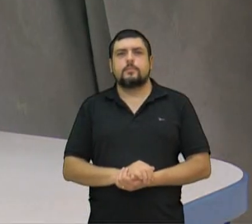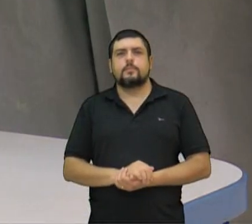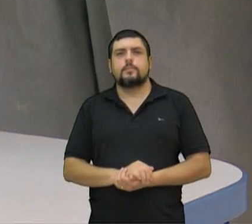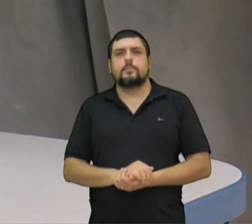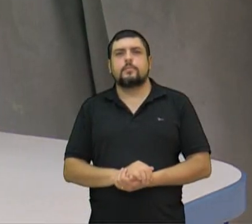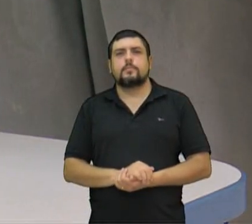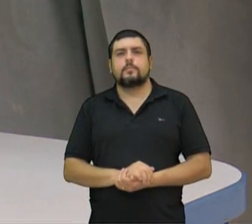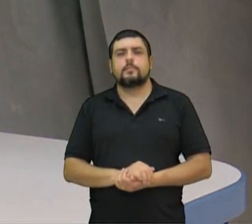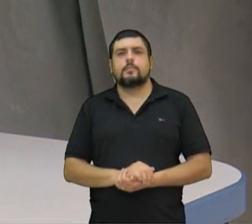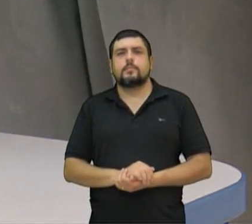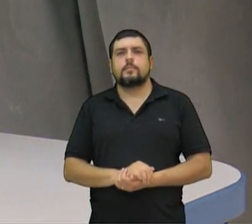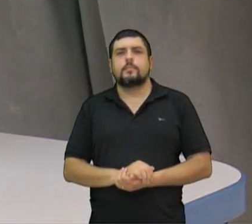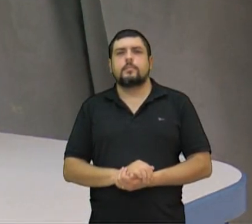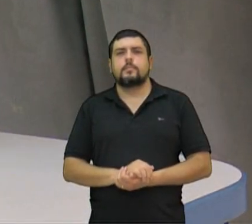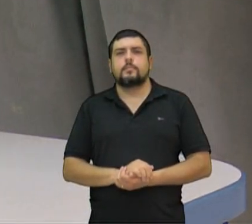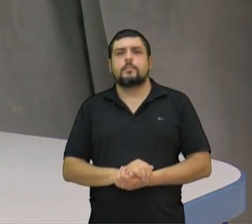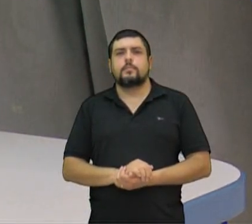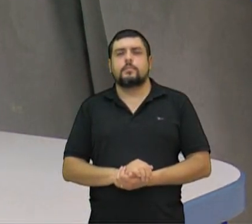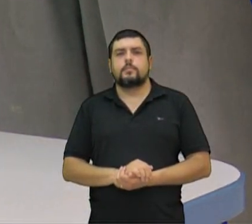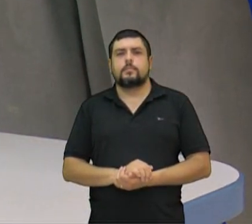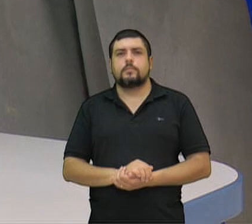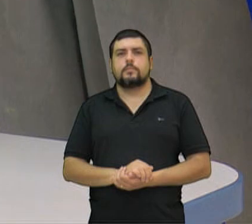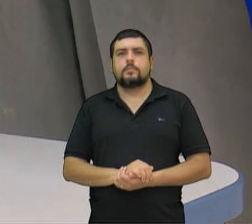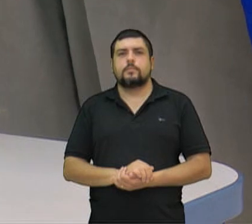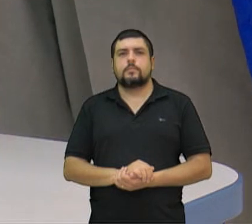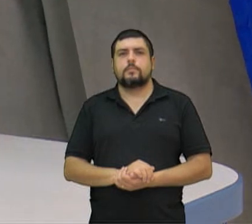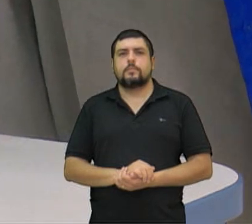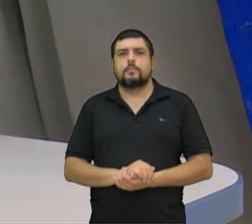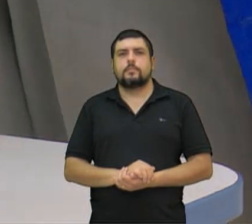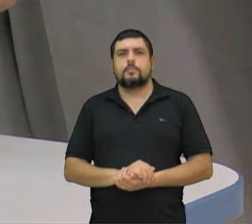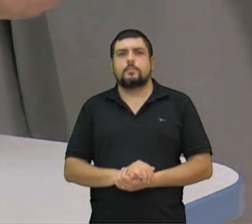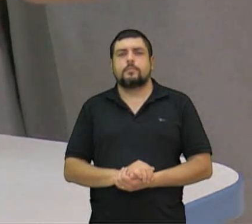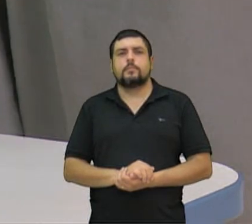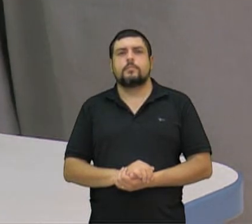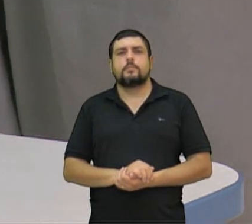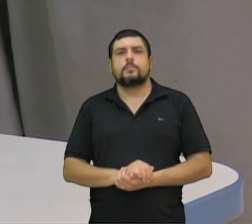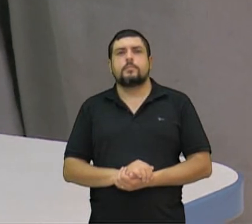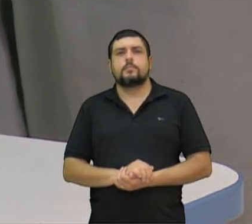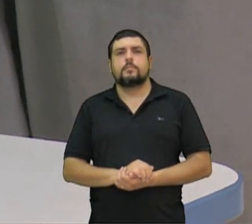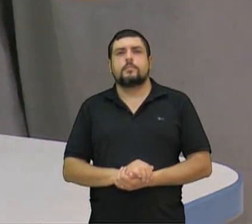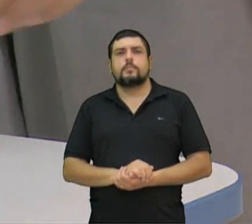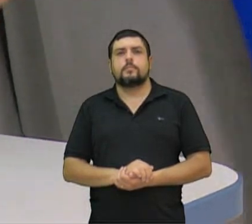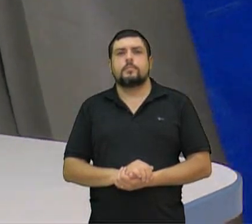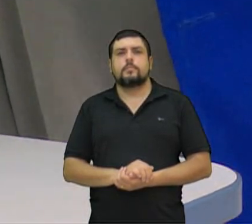1, 2, 3,